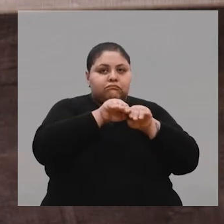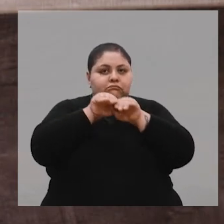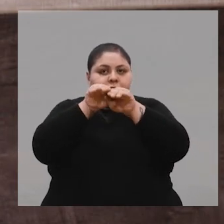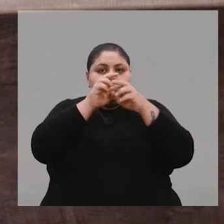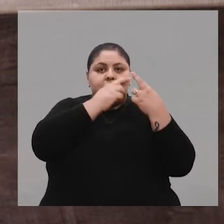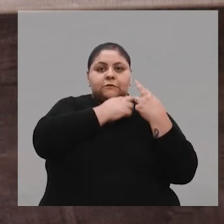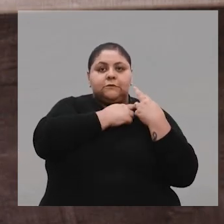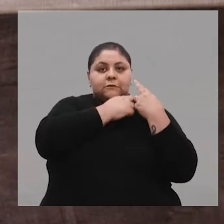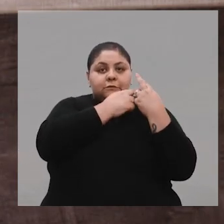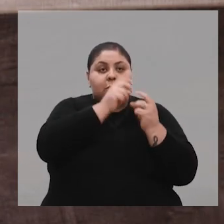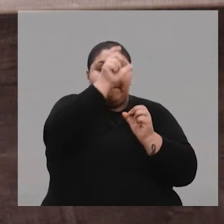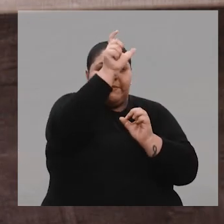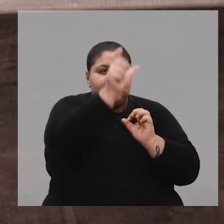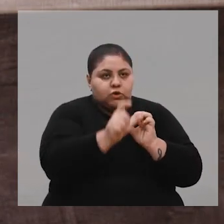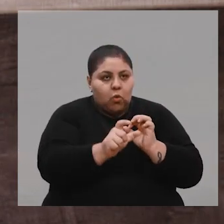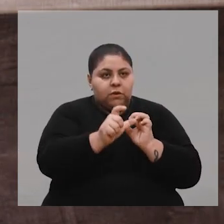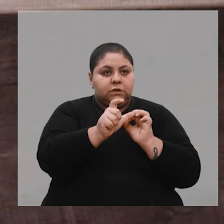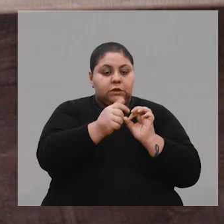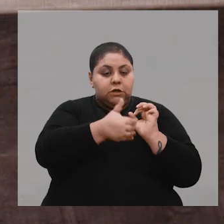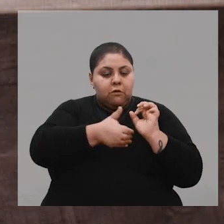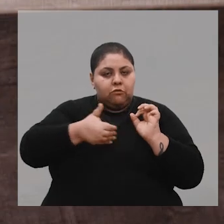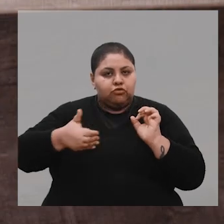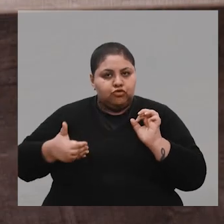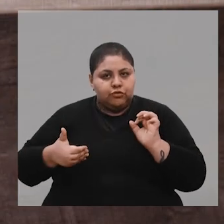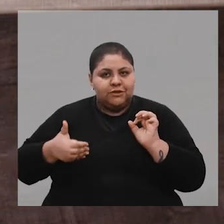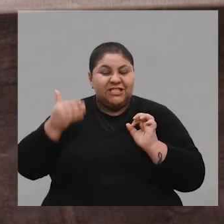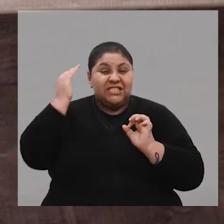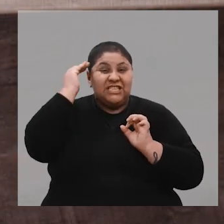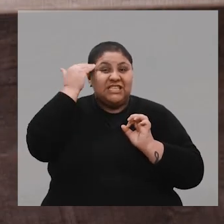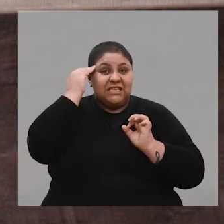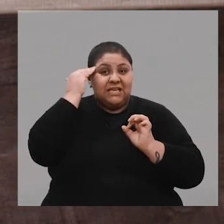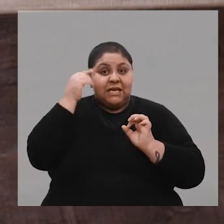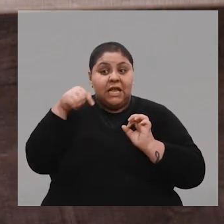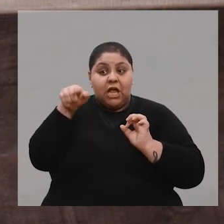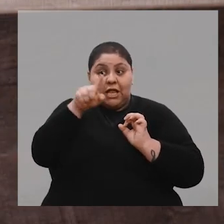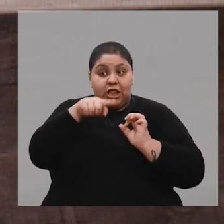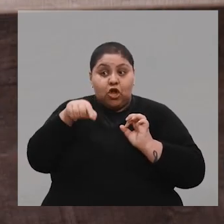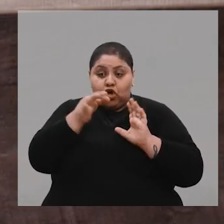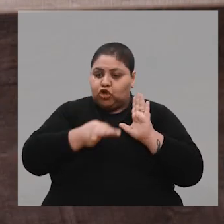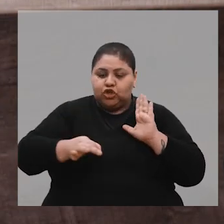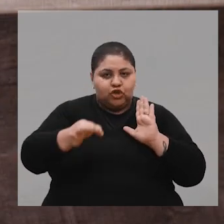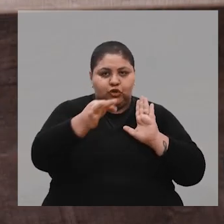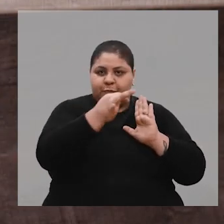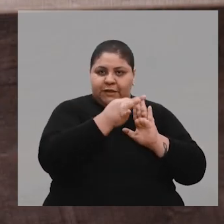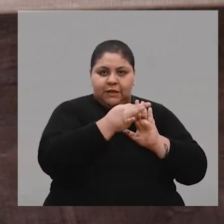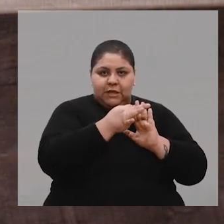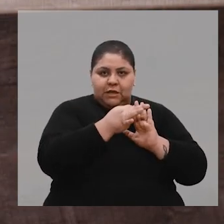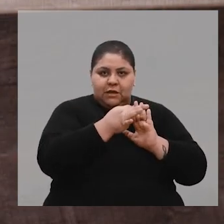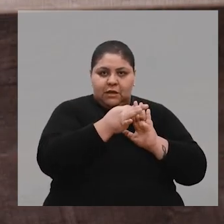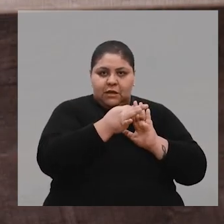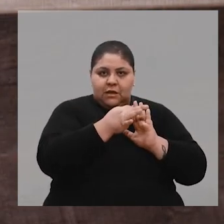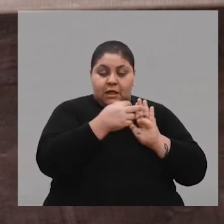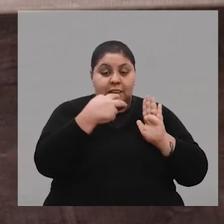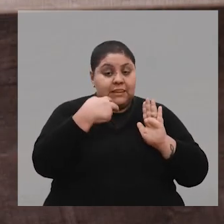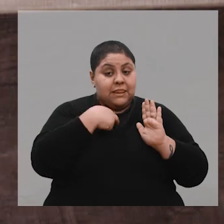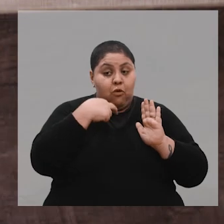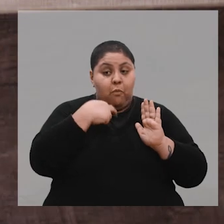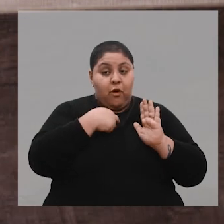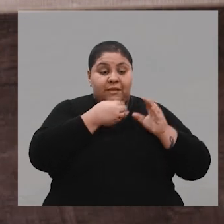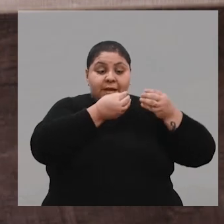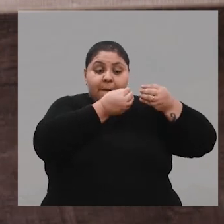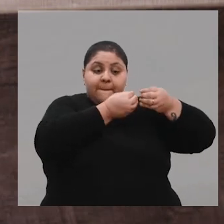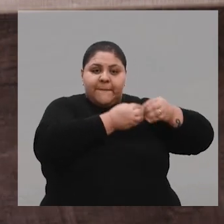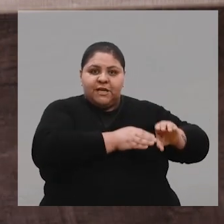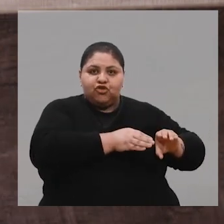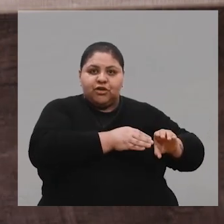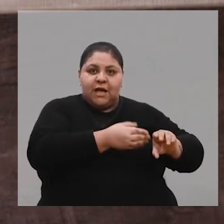e a responsabilidade como pessoas públicas de entender que as nossas posições não podem afetar no